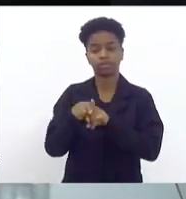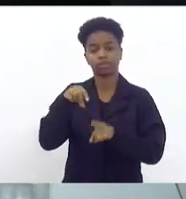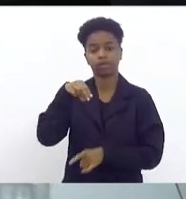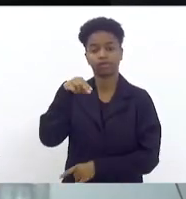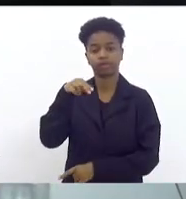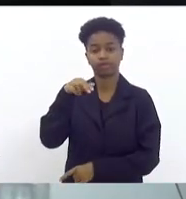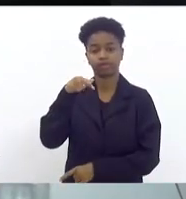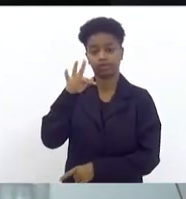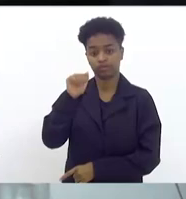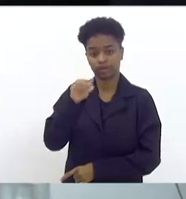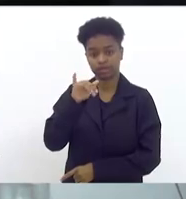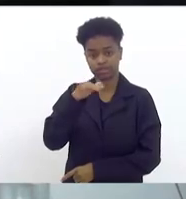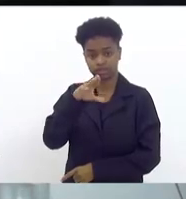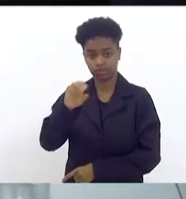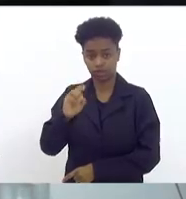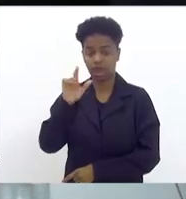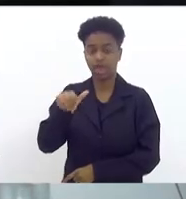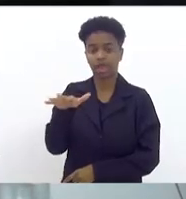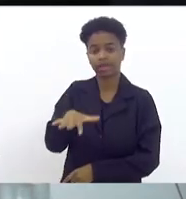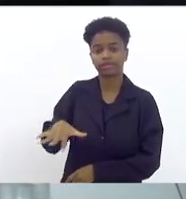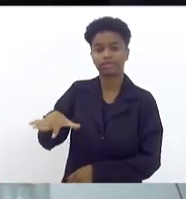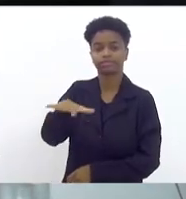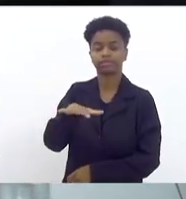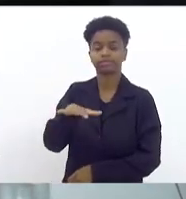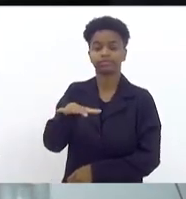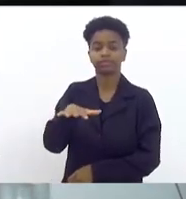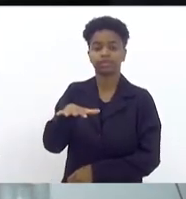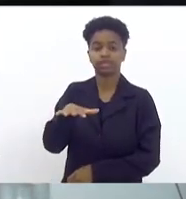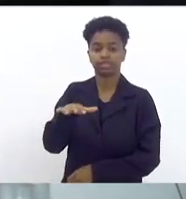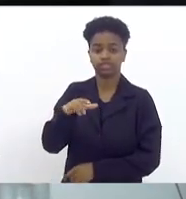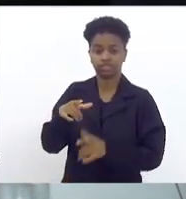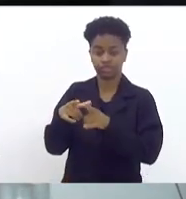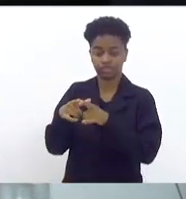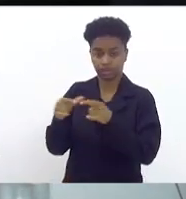famoso eixo Japão,